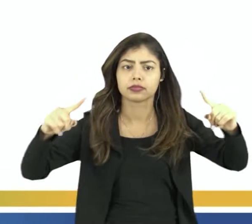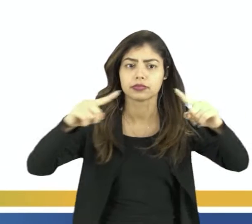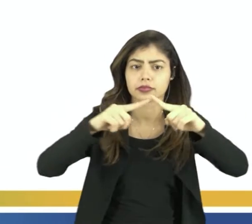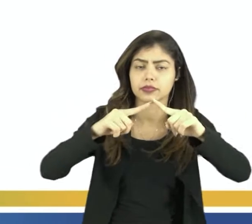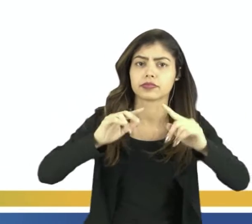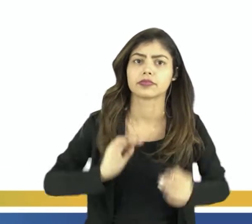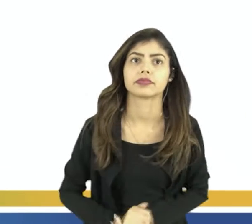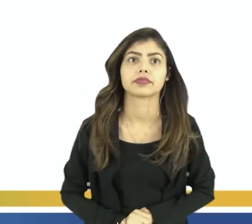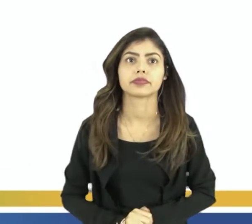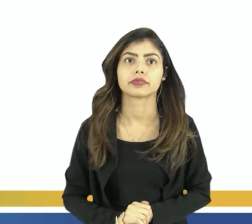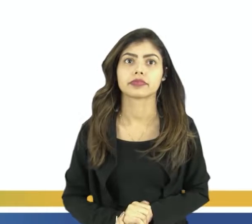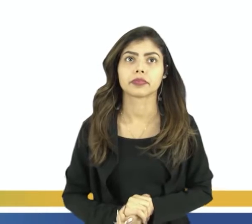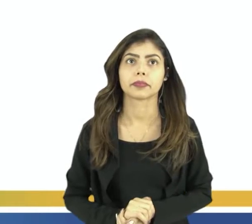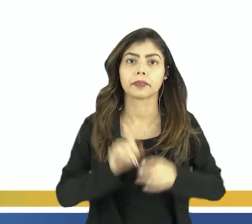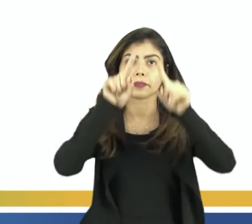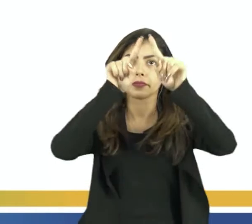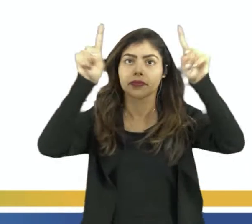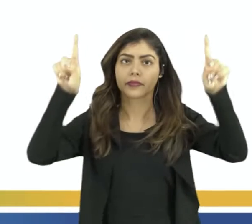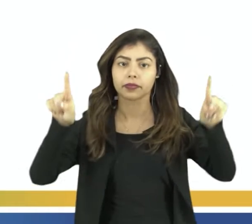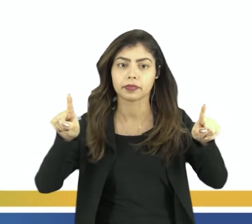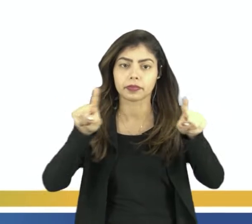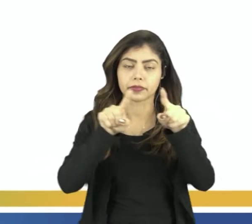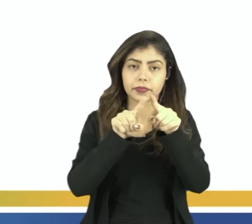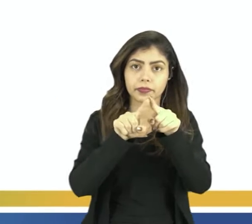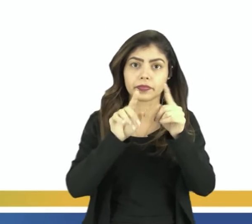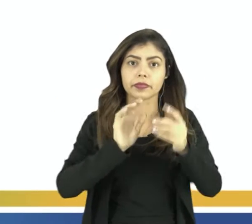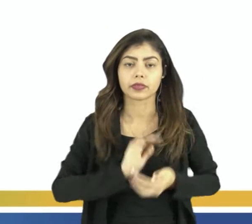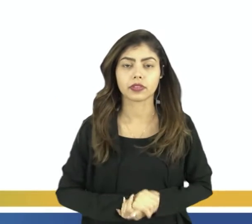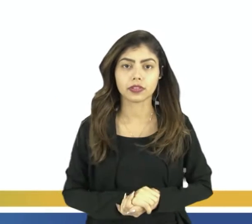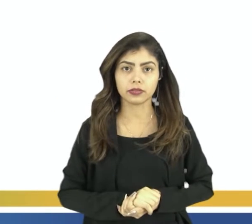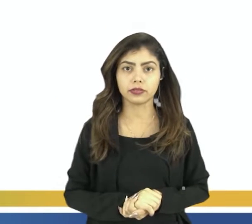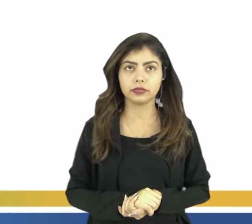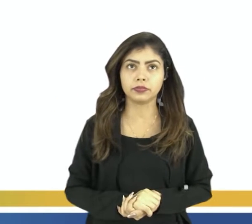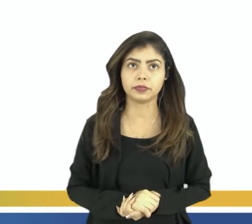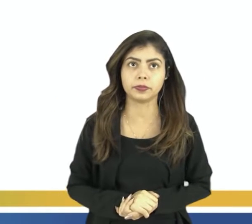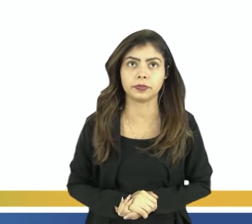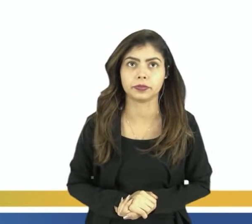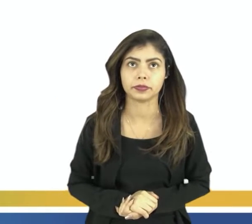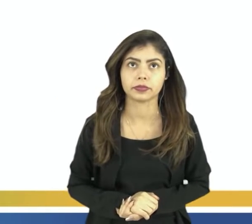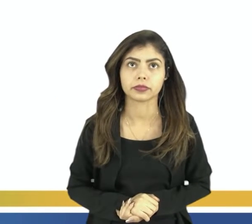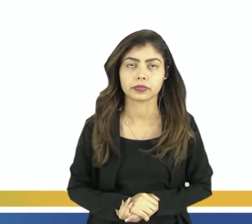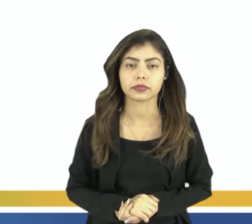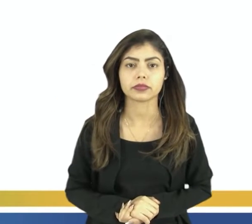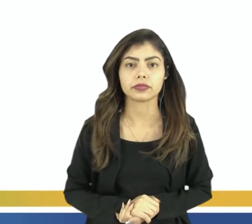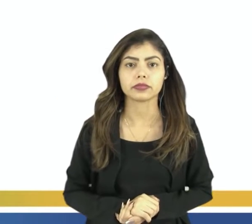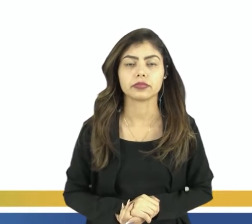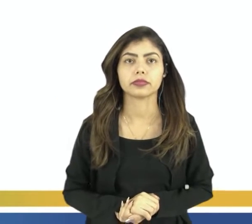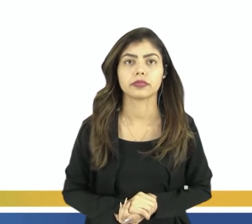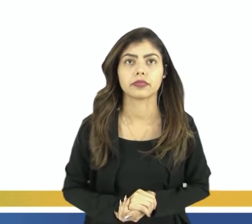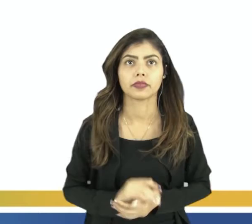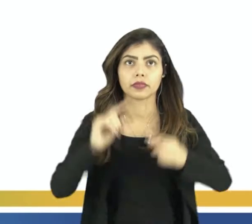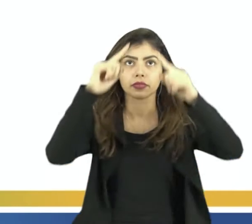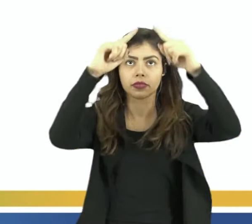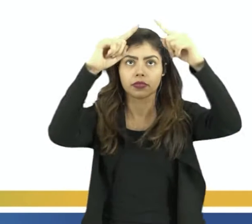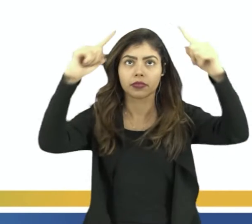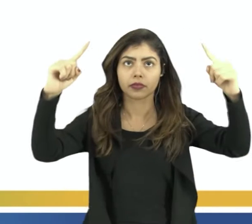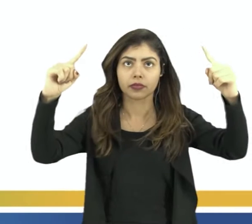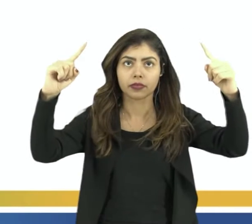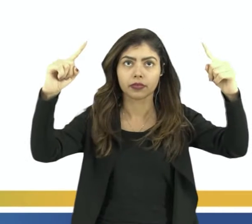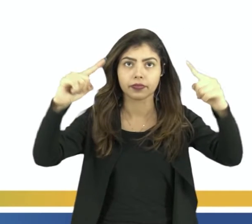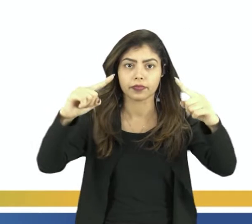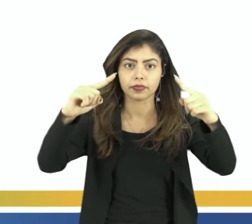já diz. E o prisma quadrangular, vemos também a imagem já de um quadrado, como o nome já diz. O